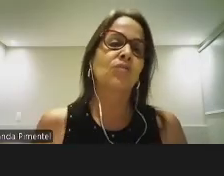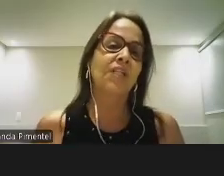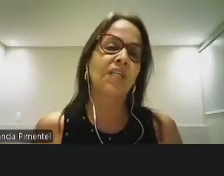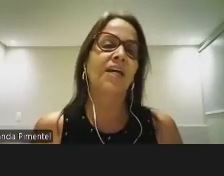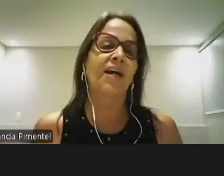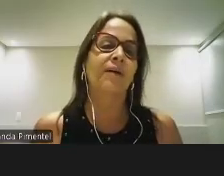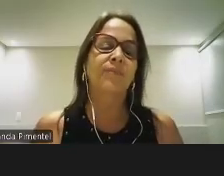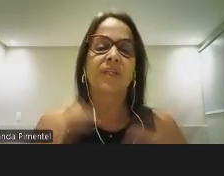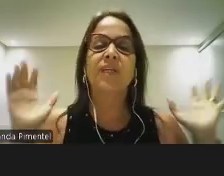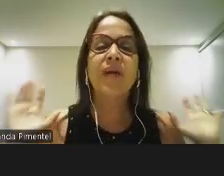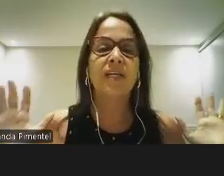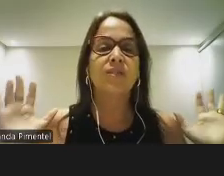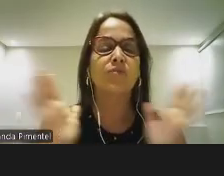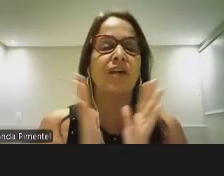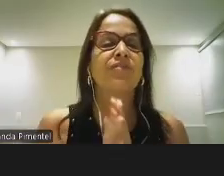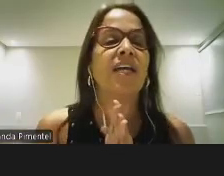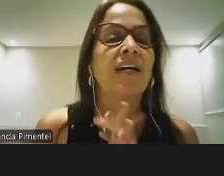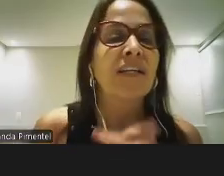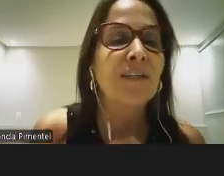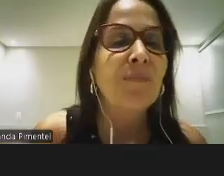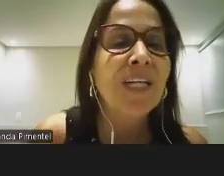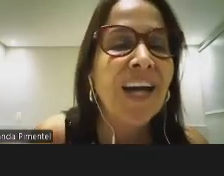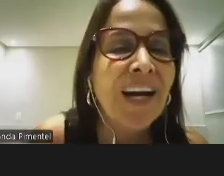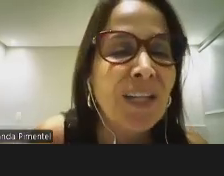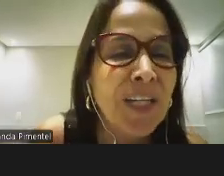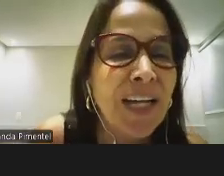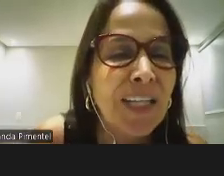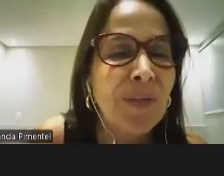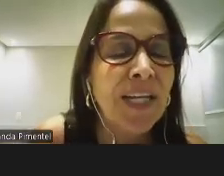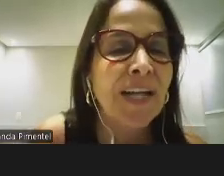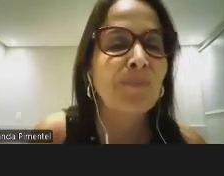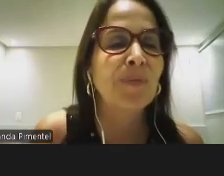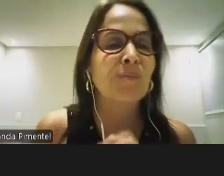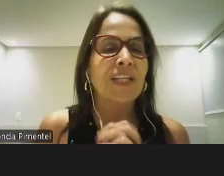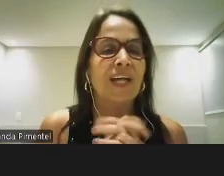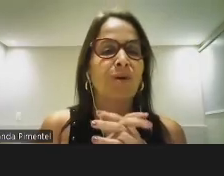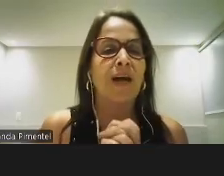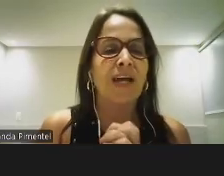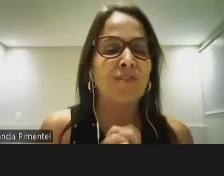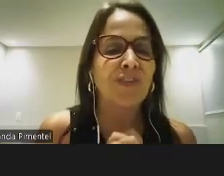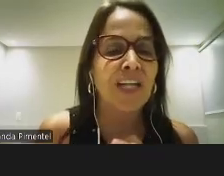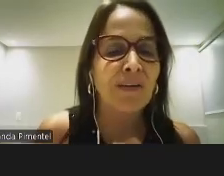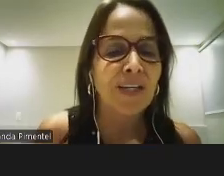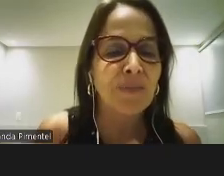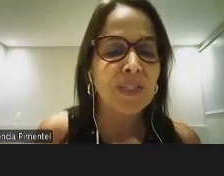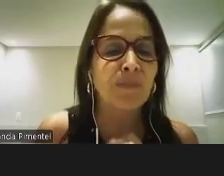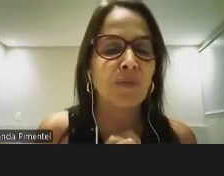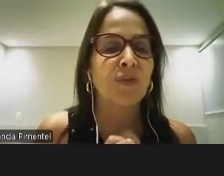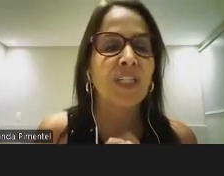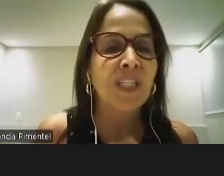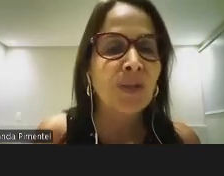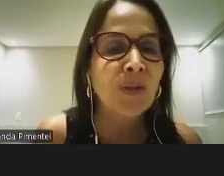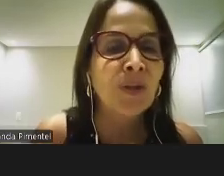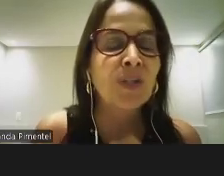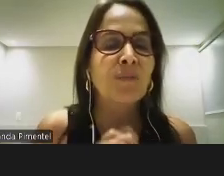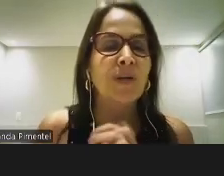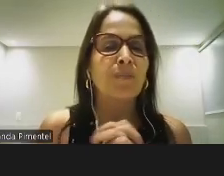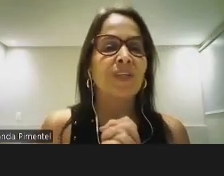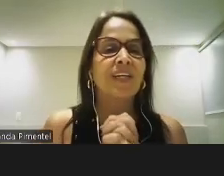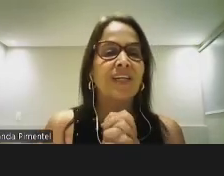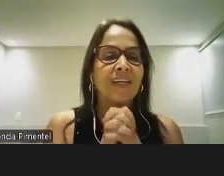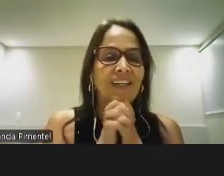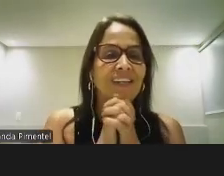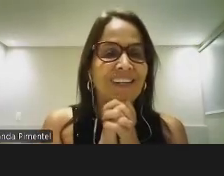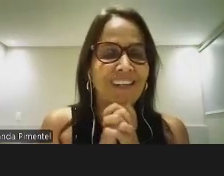o que eu gosto de entregar. Então é isso. Flavinha, obrigada, obrigada, obrigada, prima. Dá a tua palavra final aí para esse povo lindo,